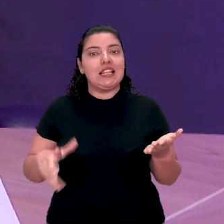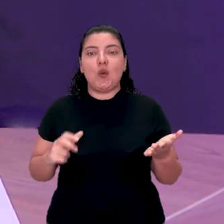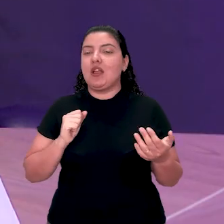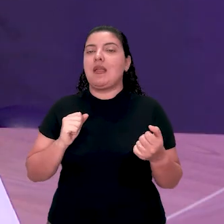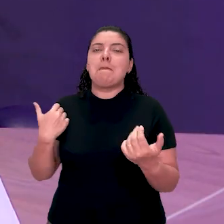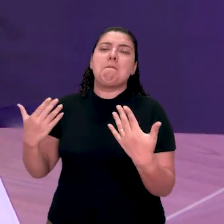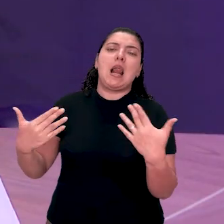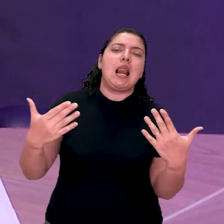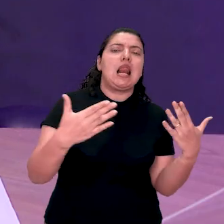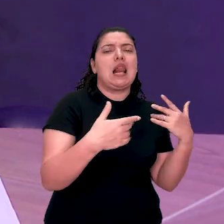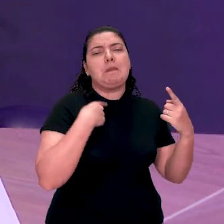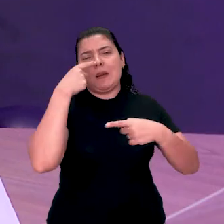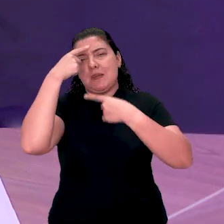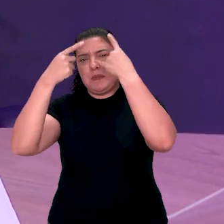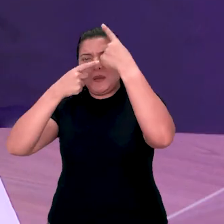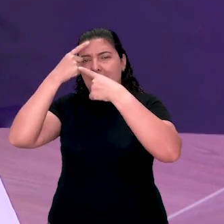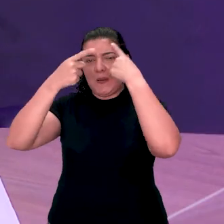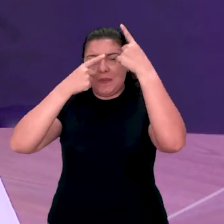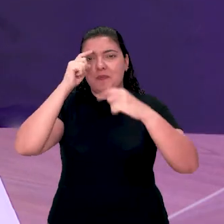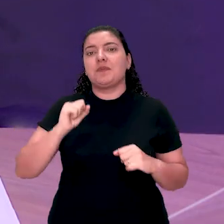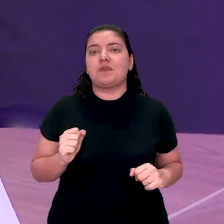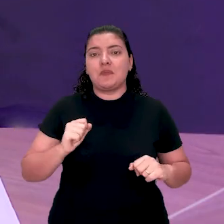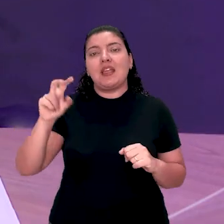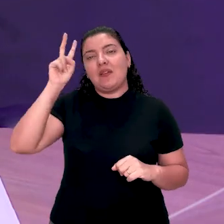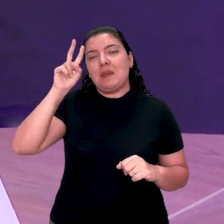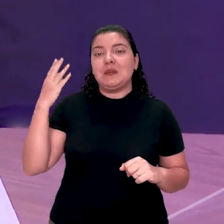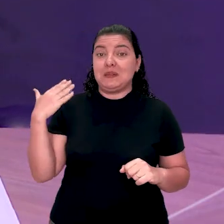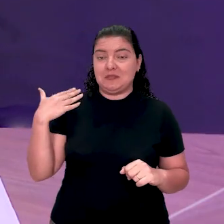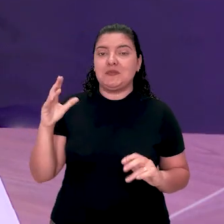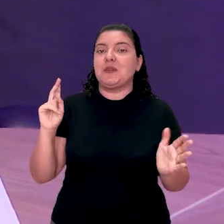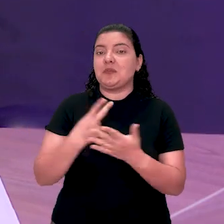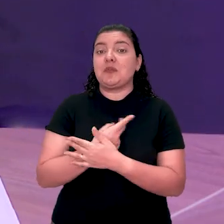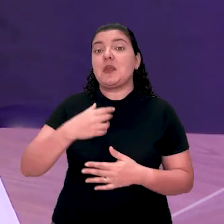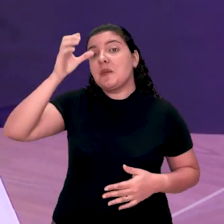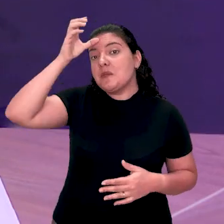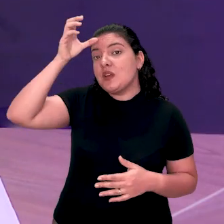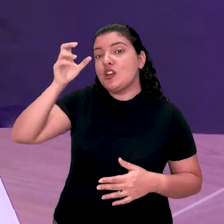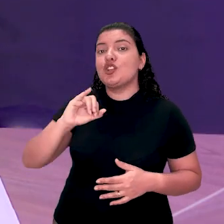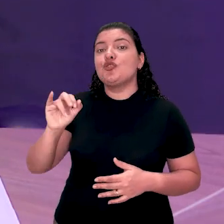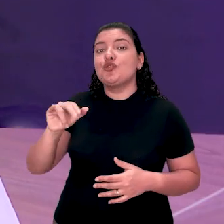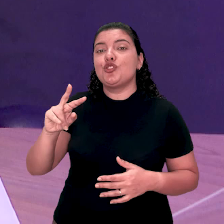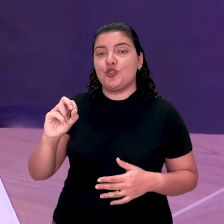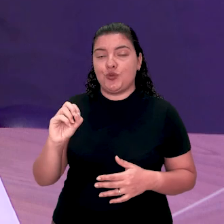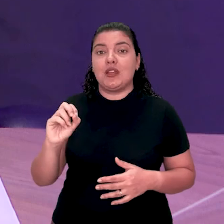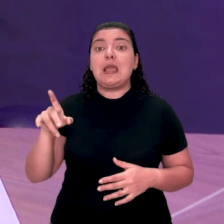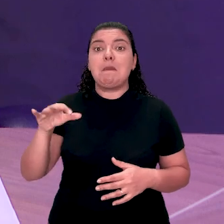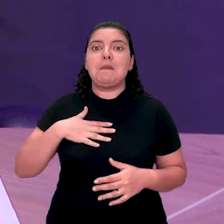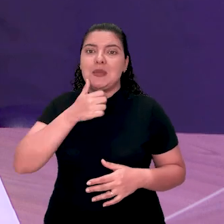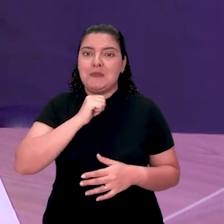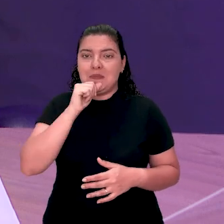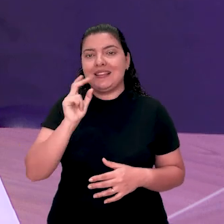tanta conversa que inventava. Minha tia tava lembrando um dia desse, que o meu tio Júnior, irmão da mamãe, que minha mãe